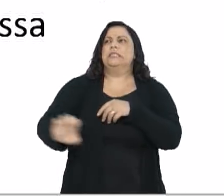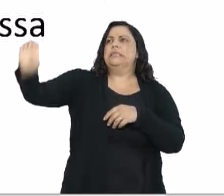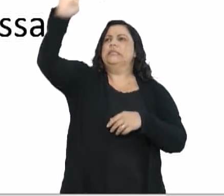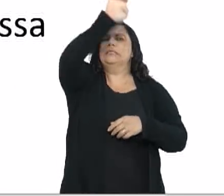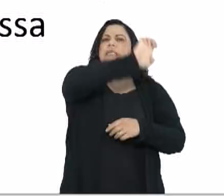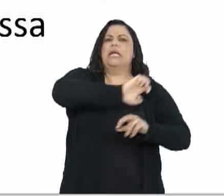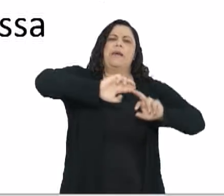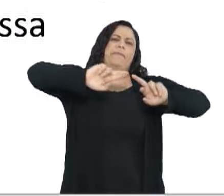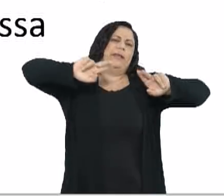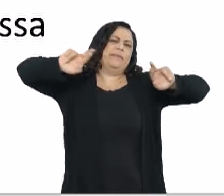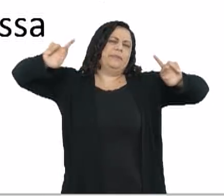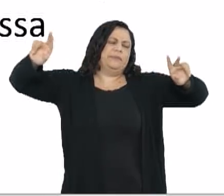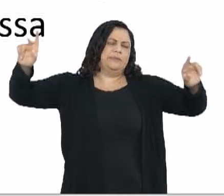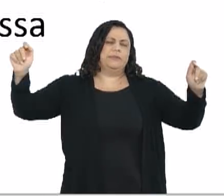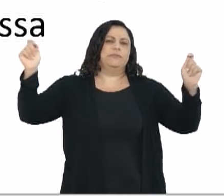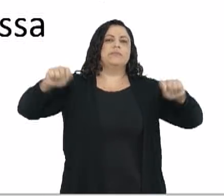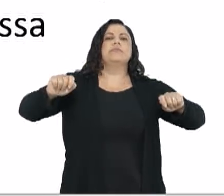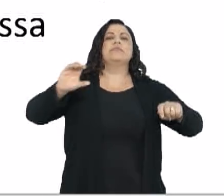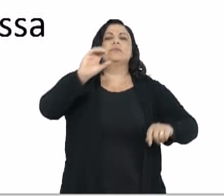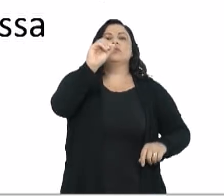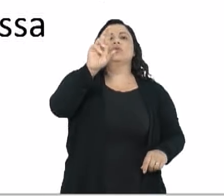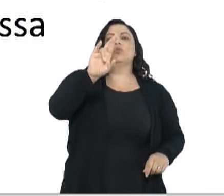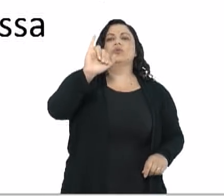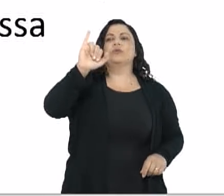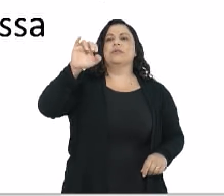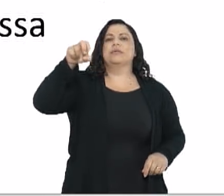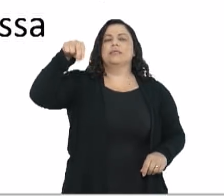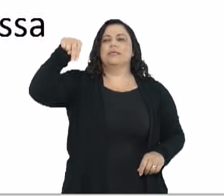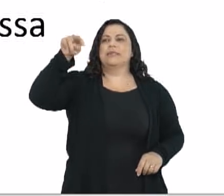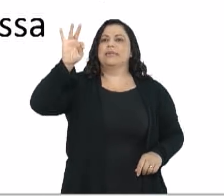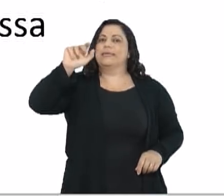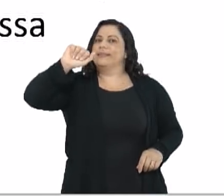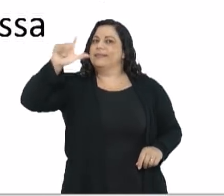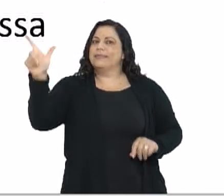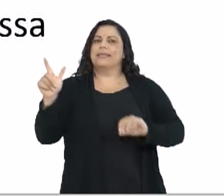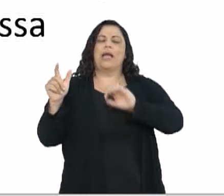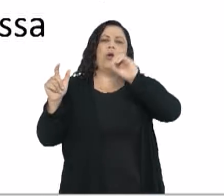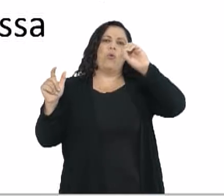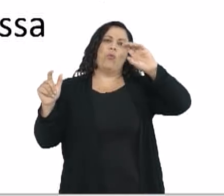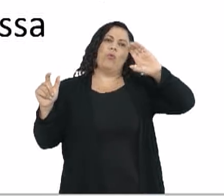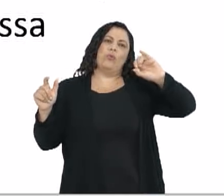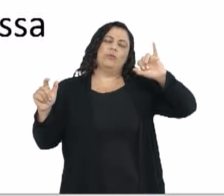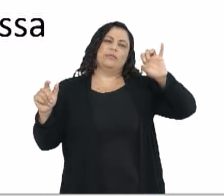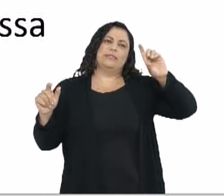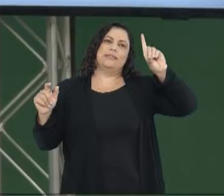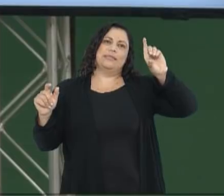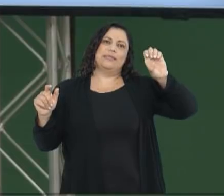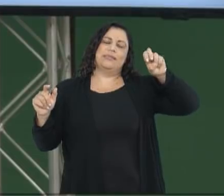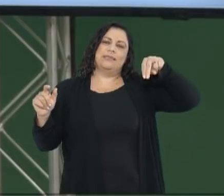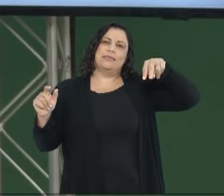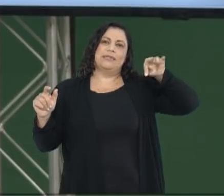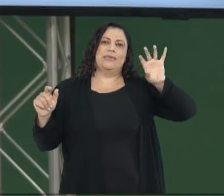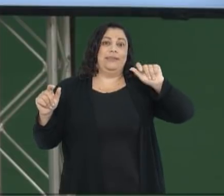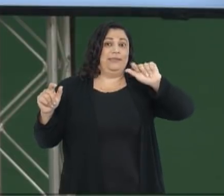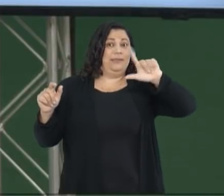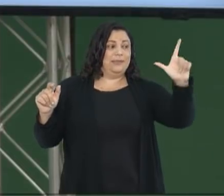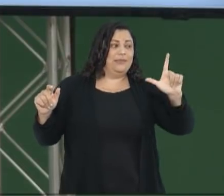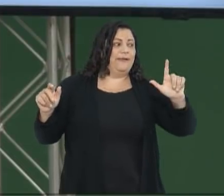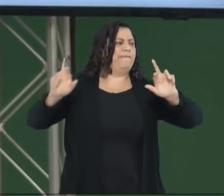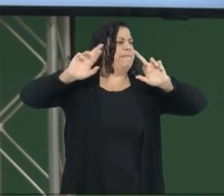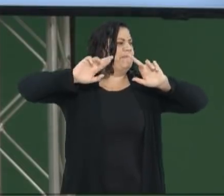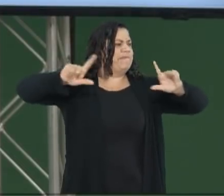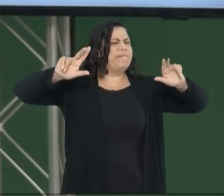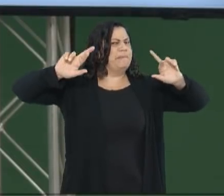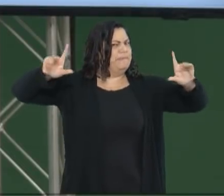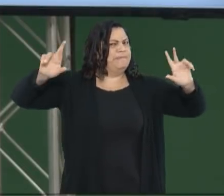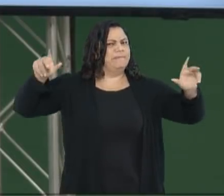entre oriental e ocidental. Existe essa diferença de características quando eu penso na Europa e